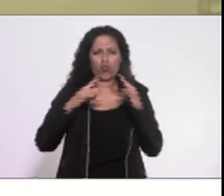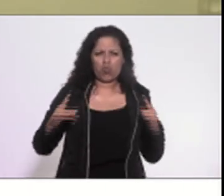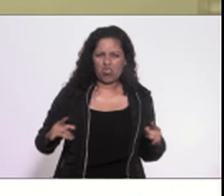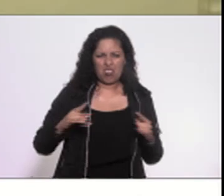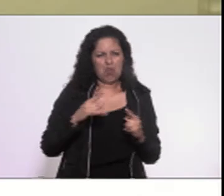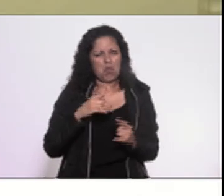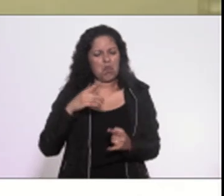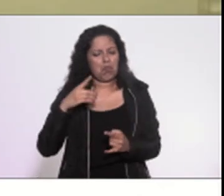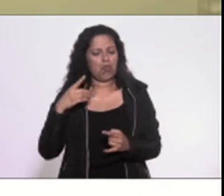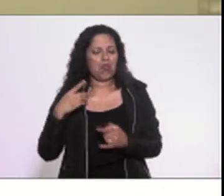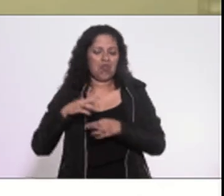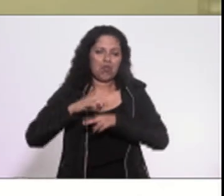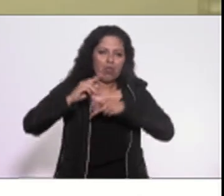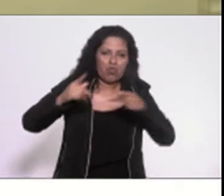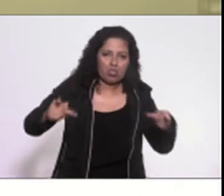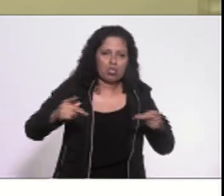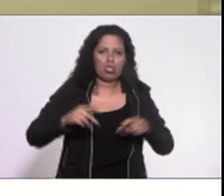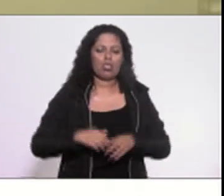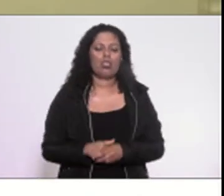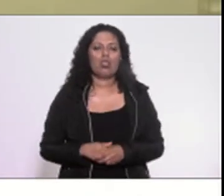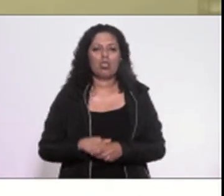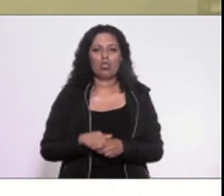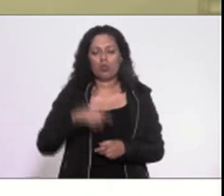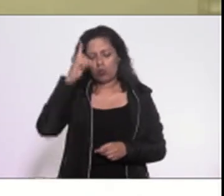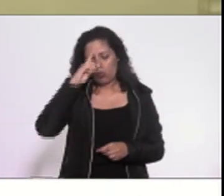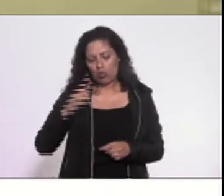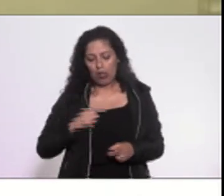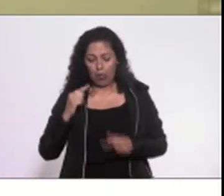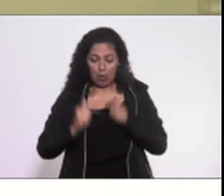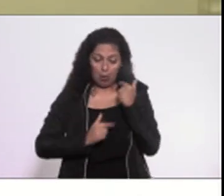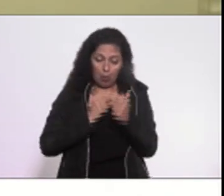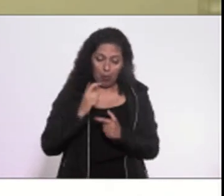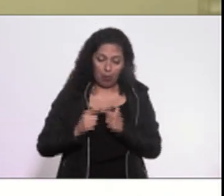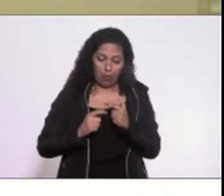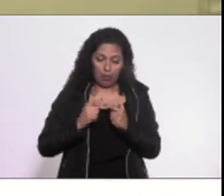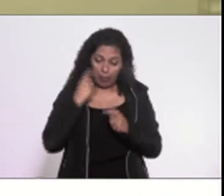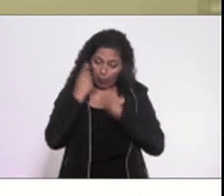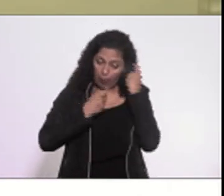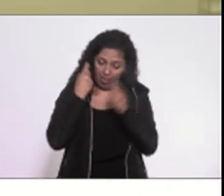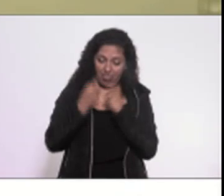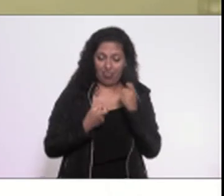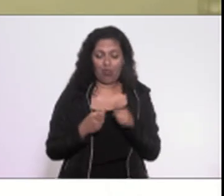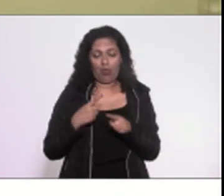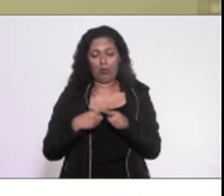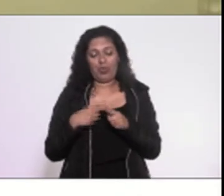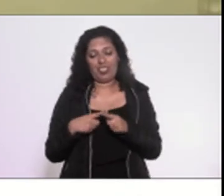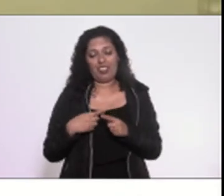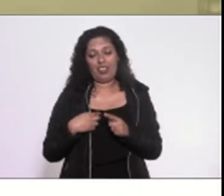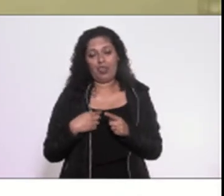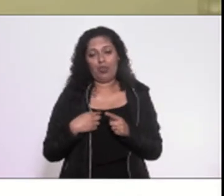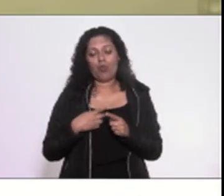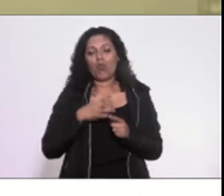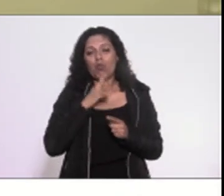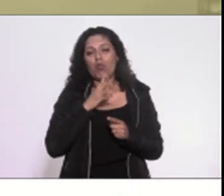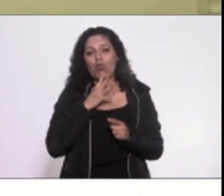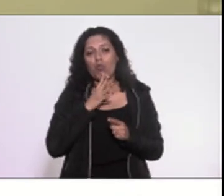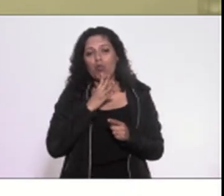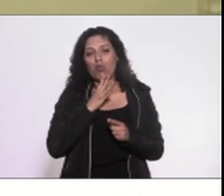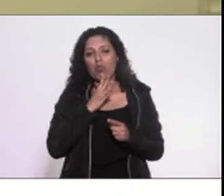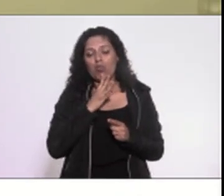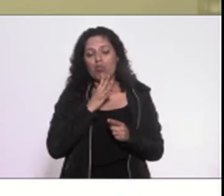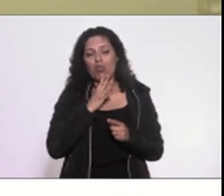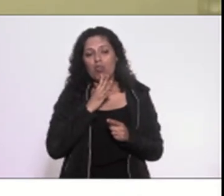minha preocupação, eu não sei se está aqui, deputada Zeidan, a minha experiência, obviamente, não